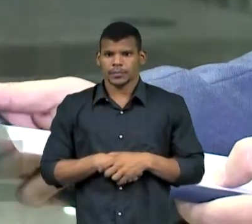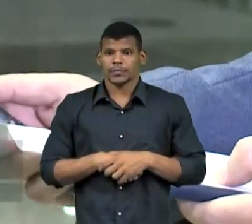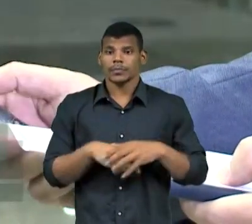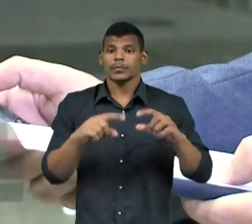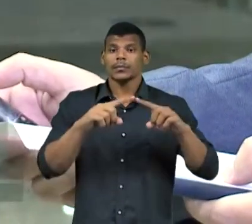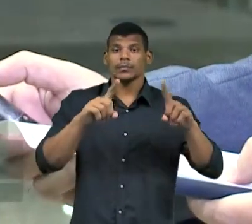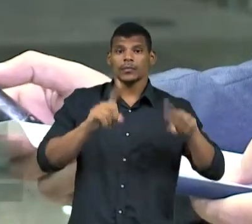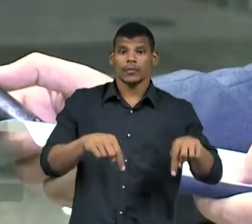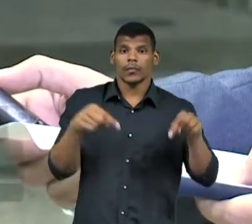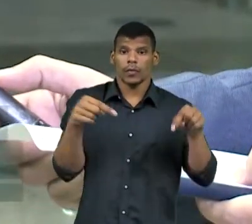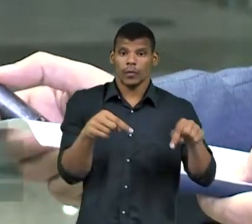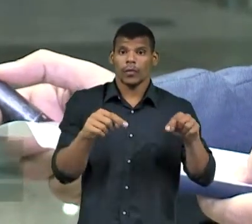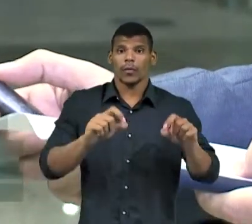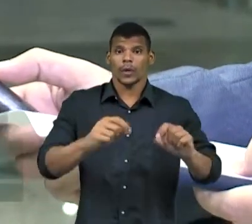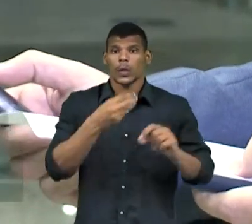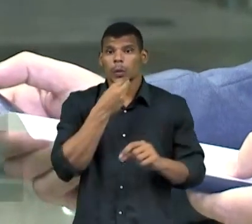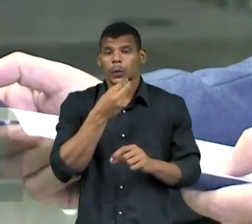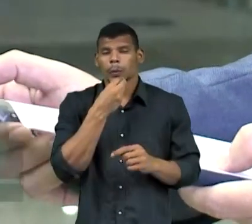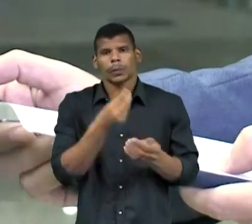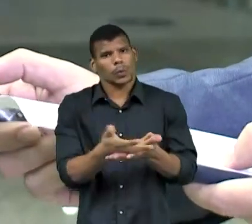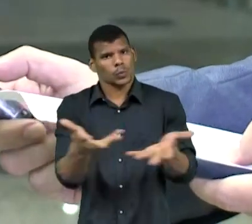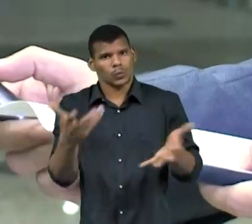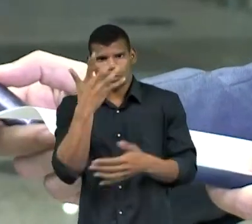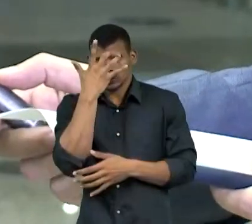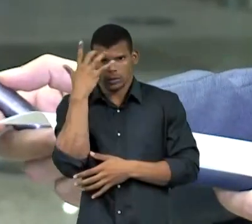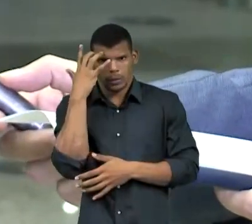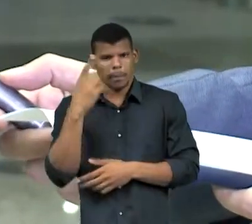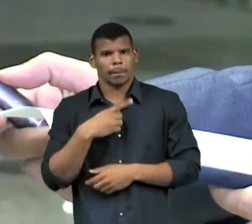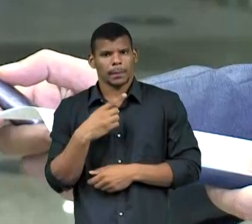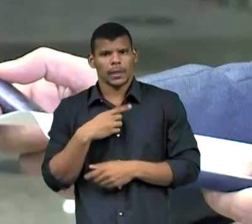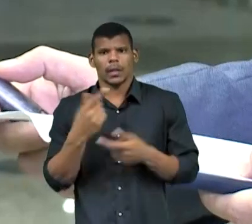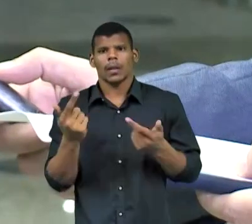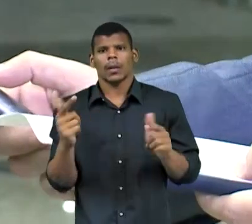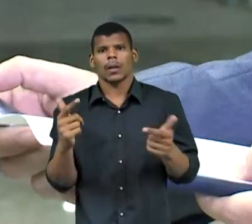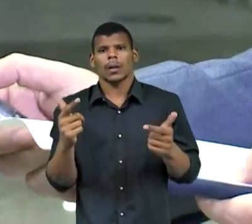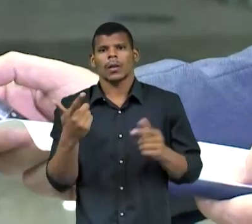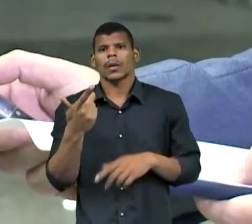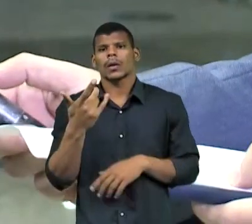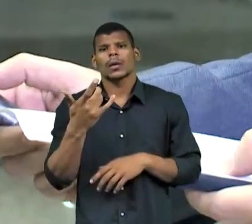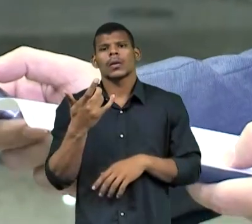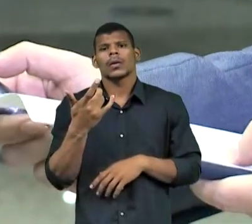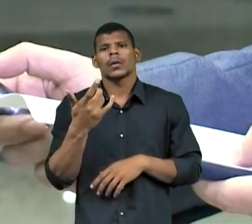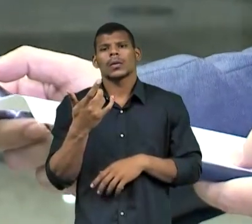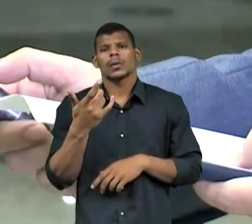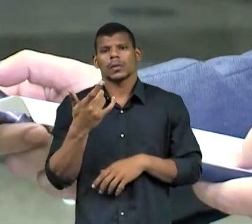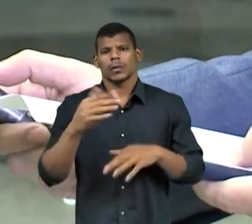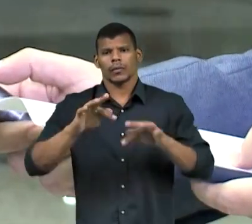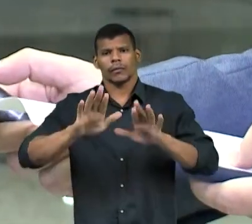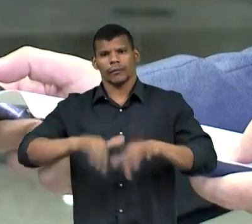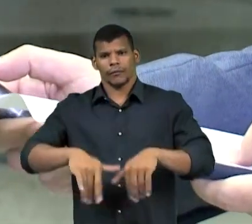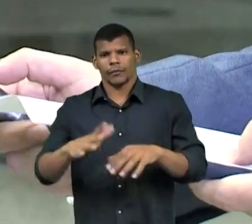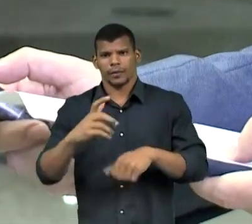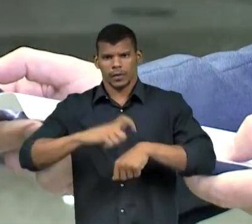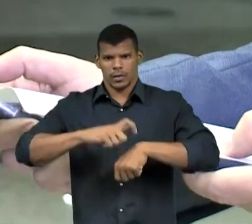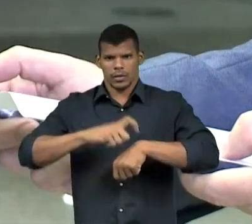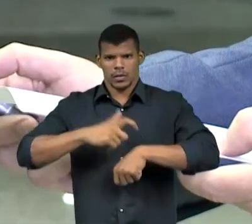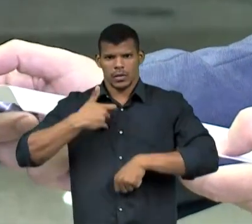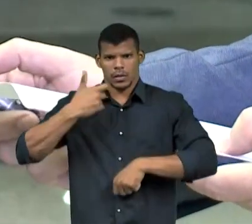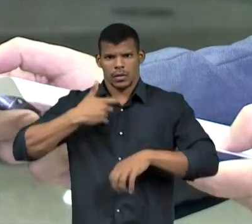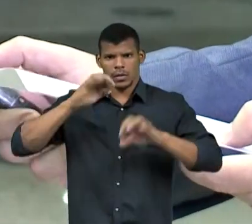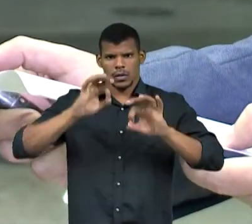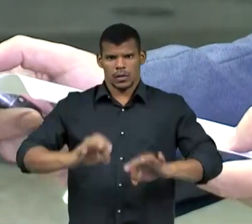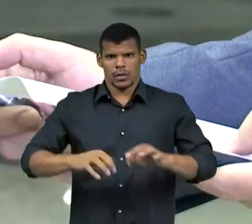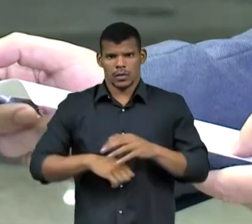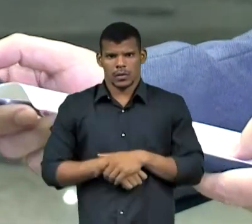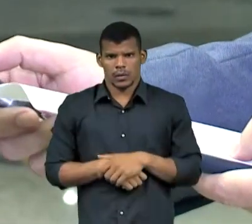para isso, para oportunizar as pessoas que não tiveram condições de terminarem na idade certa, certo? Nós